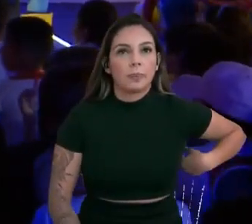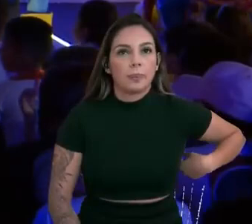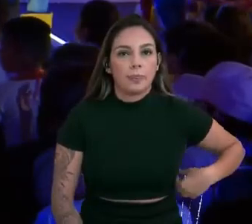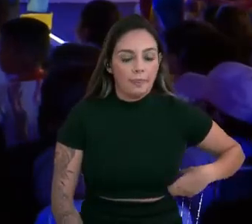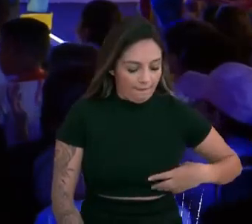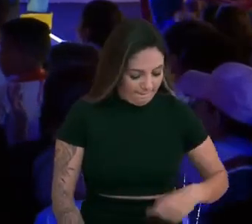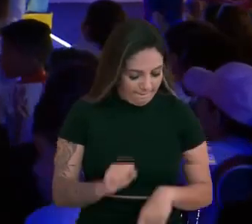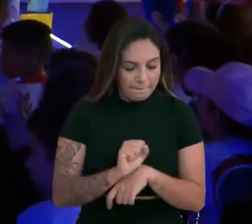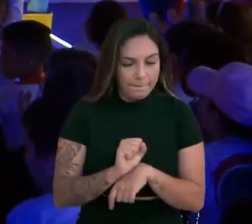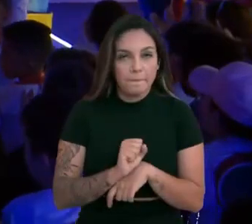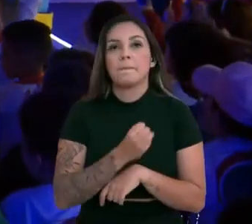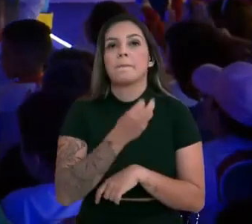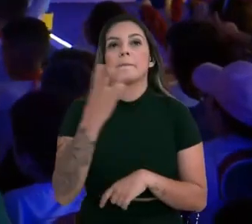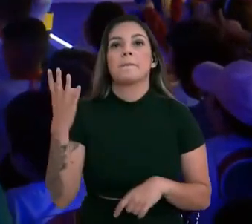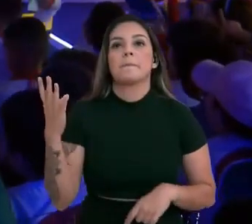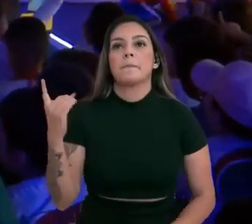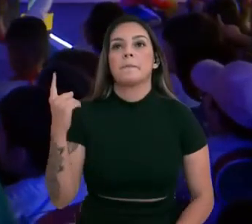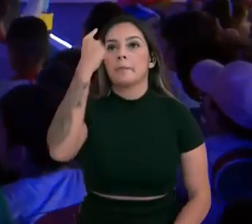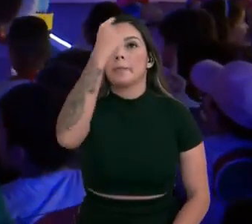esperar quanto?